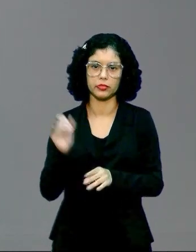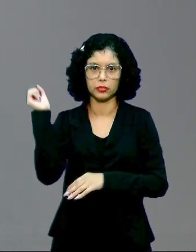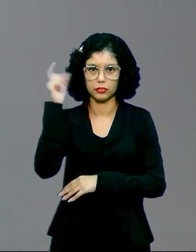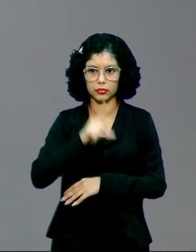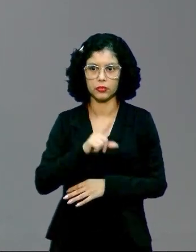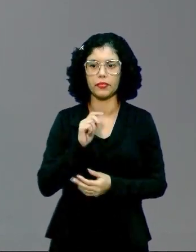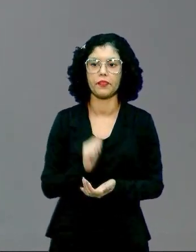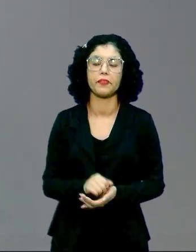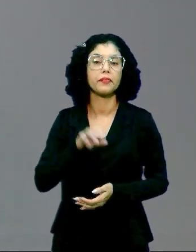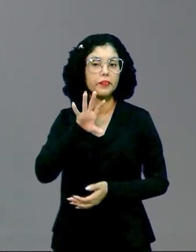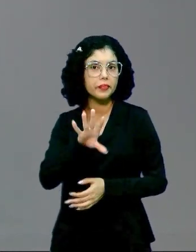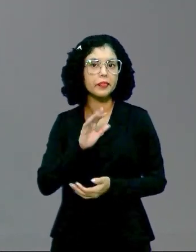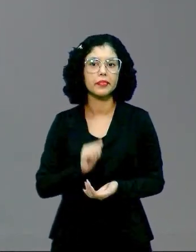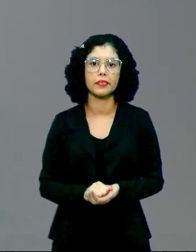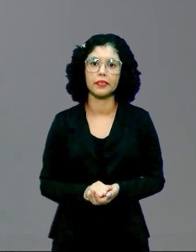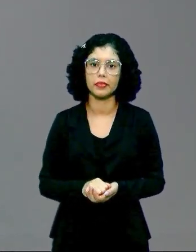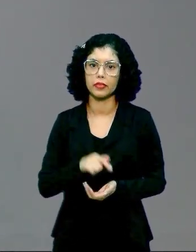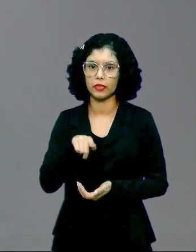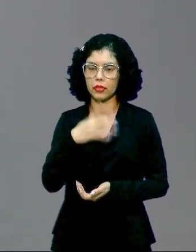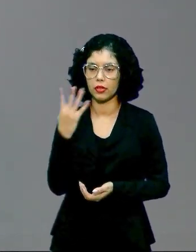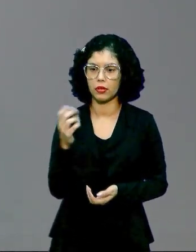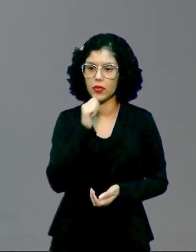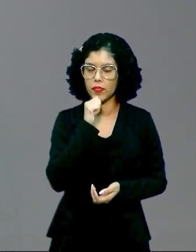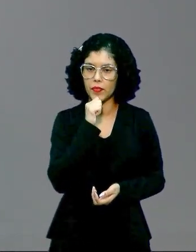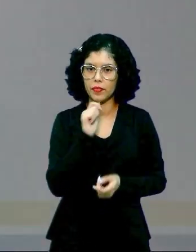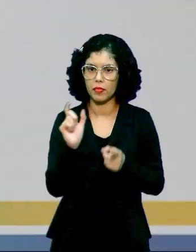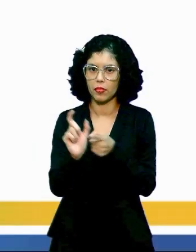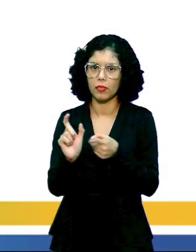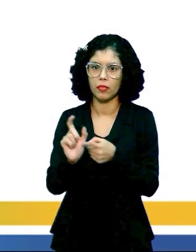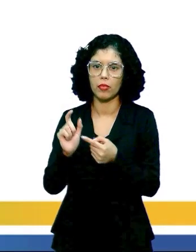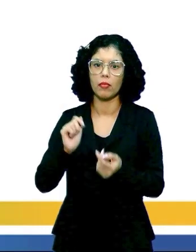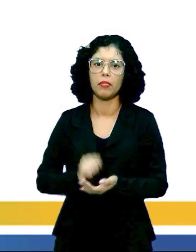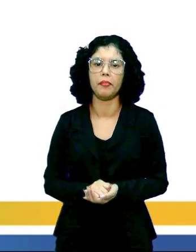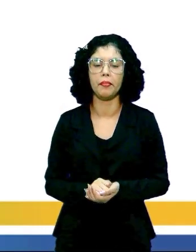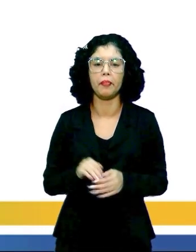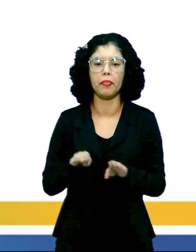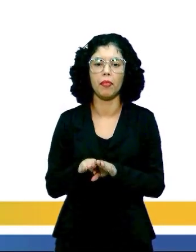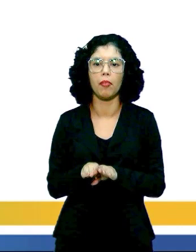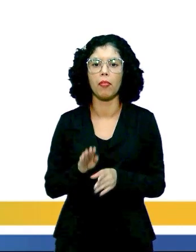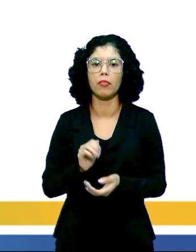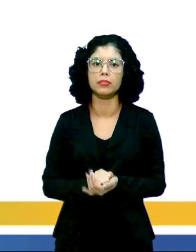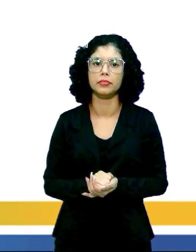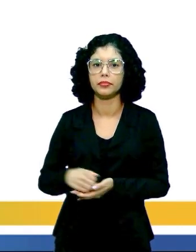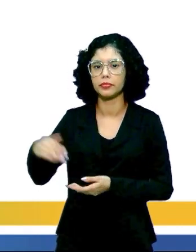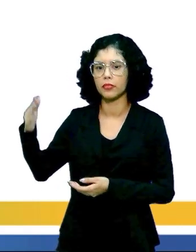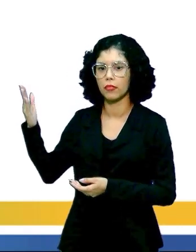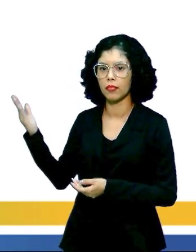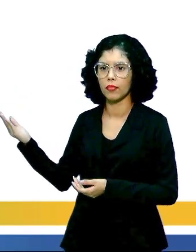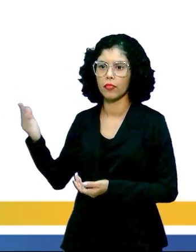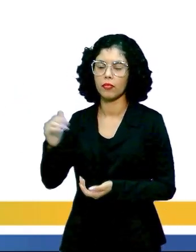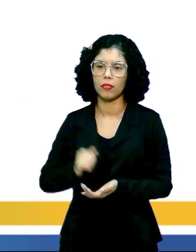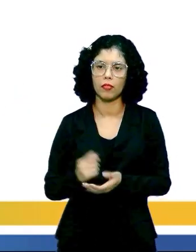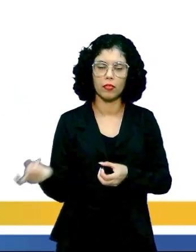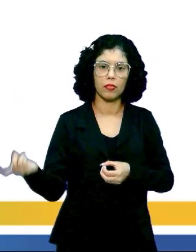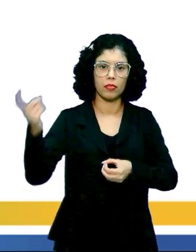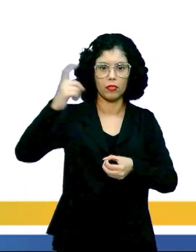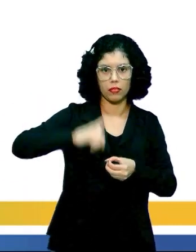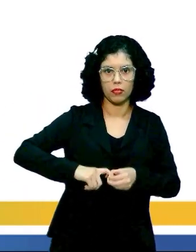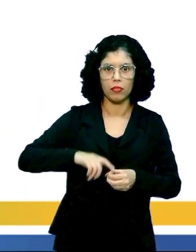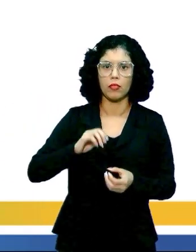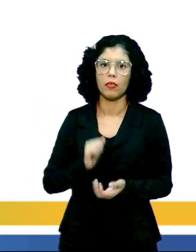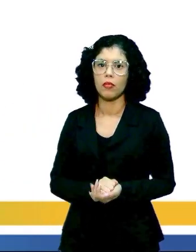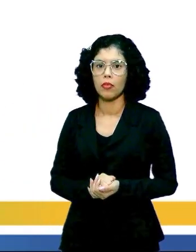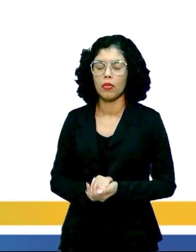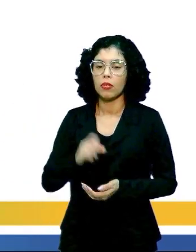luz. Isso é o salto quântico. Qual é a palavra-chave, então, de salto quântico? É retornar. Só